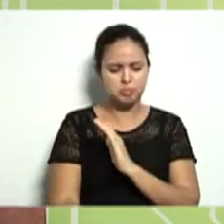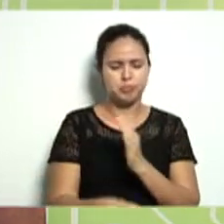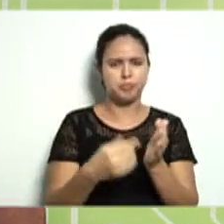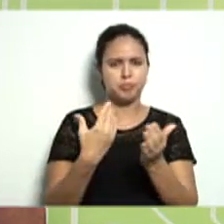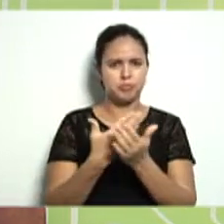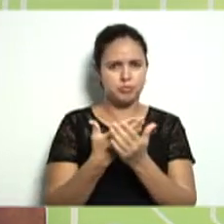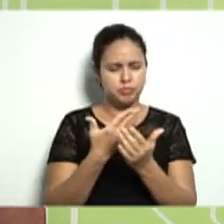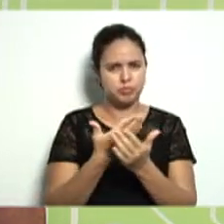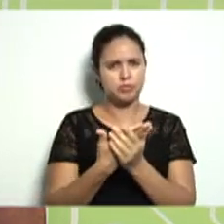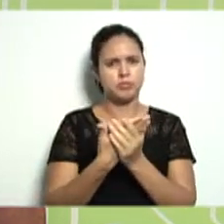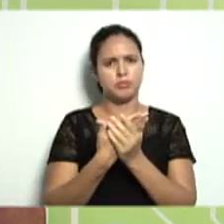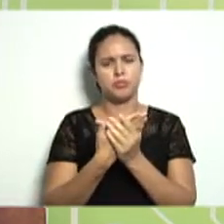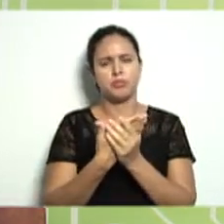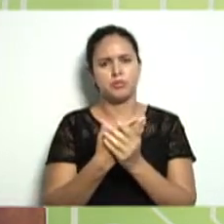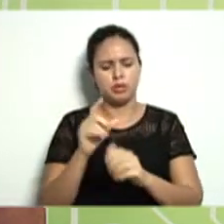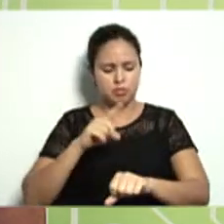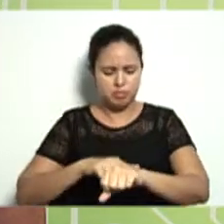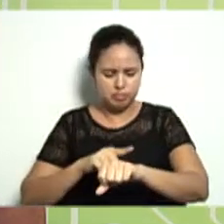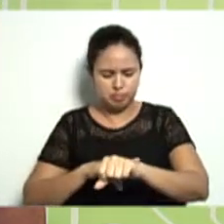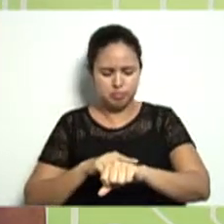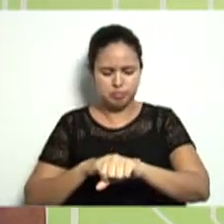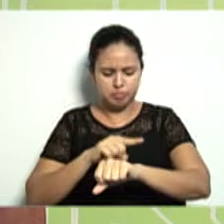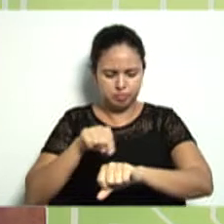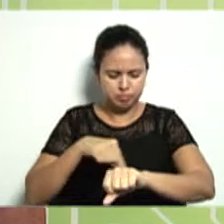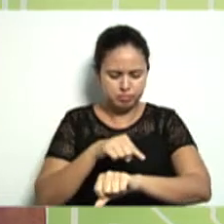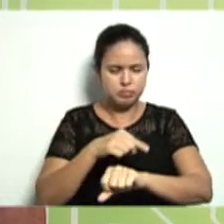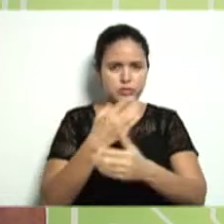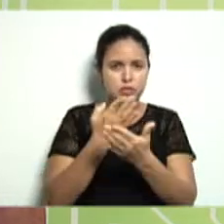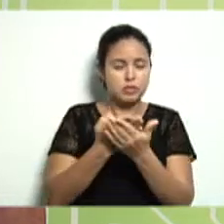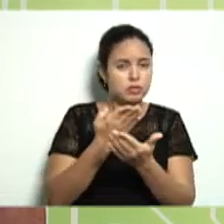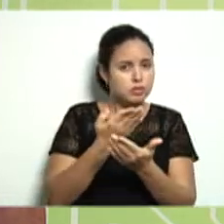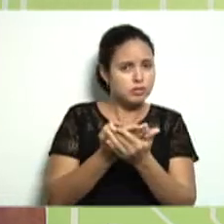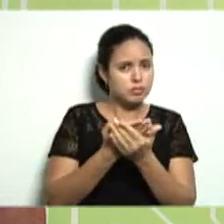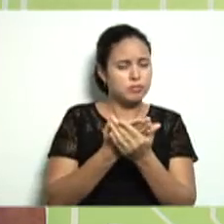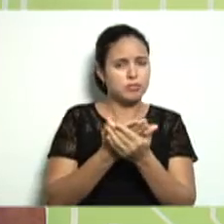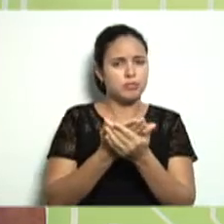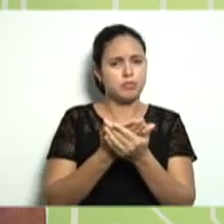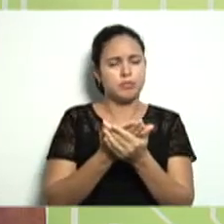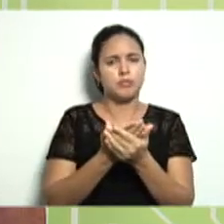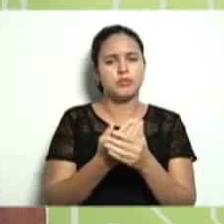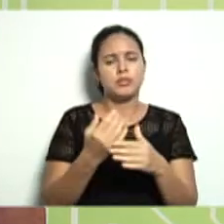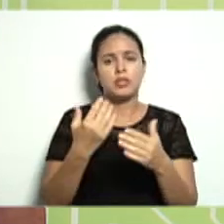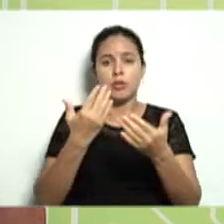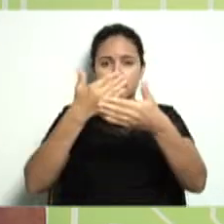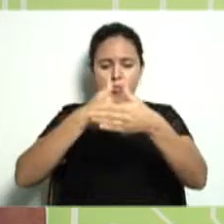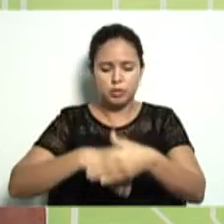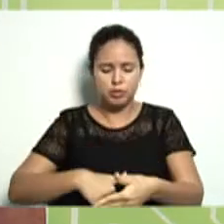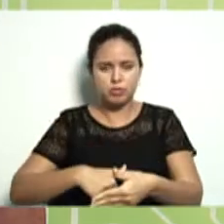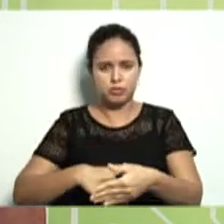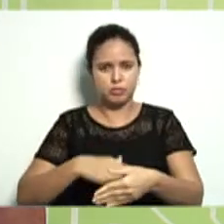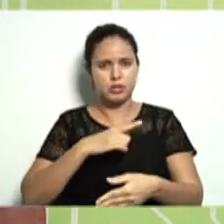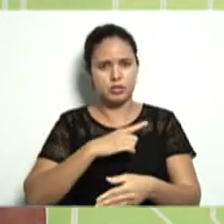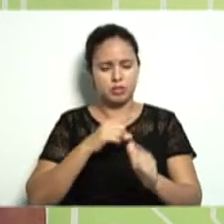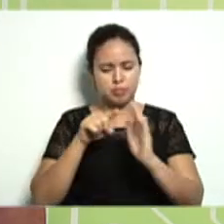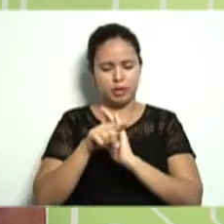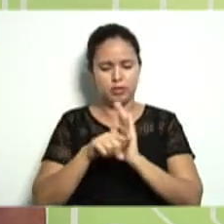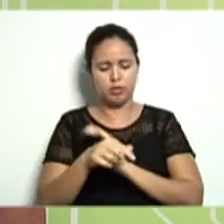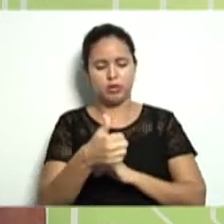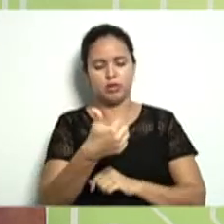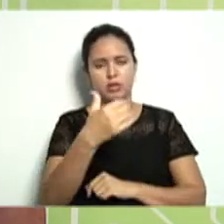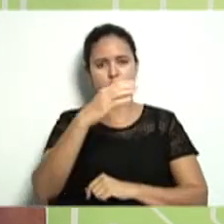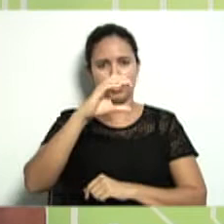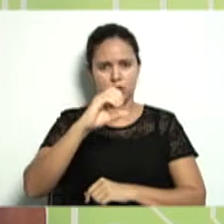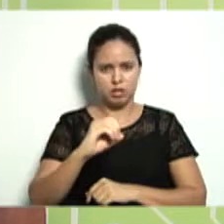aprofundem-se, gerenciem bem o tempo de vocês no estudo da nossa avaliação. Nossa avaliação ela terá 10 questões, todas